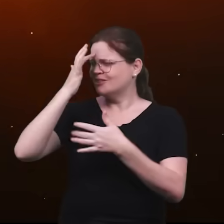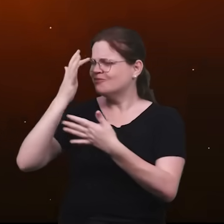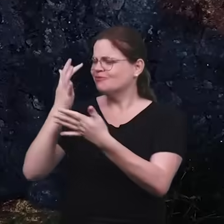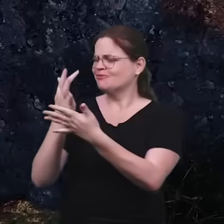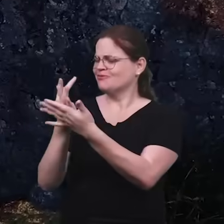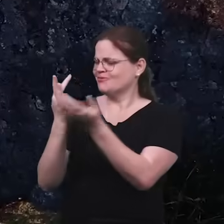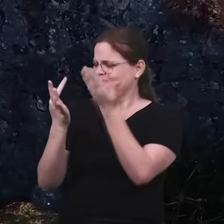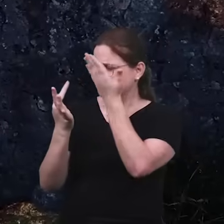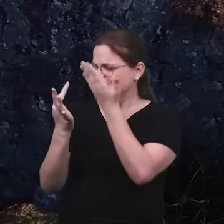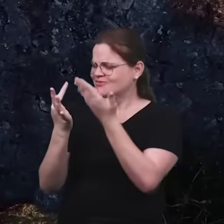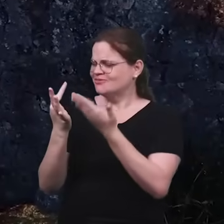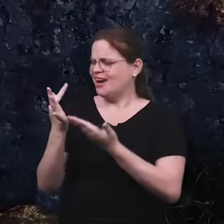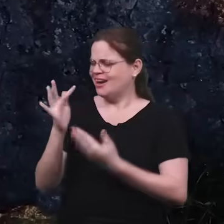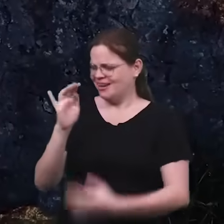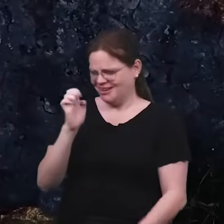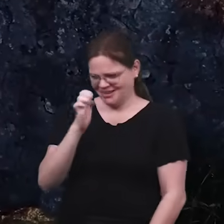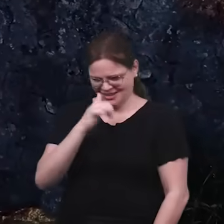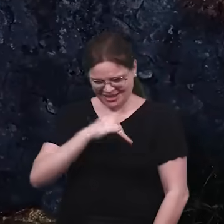fé,